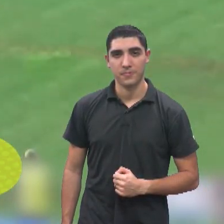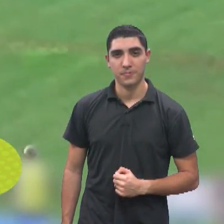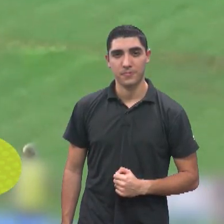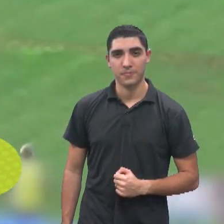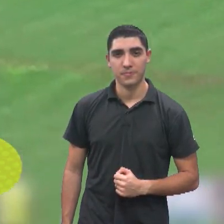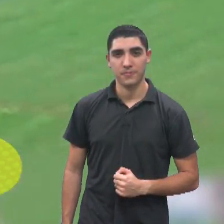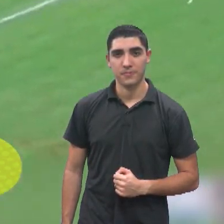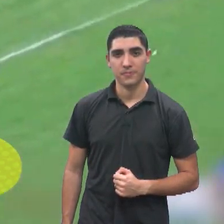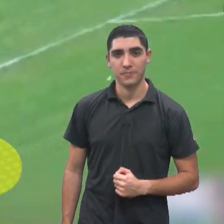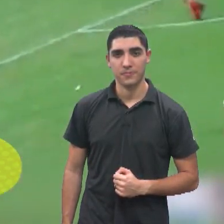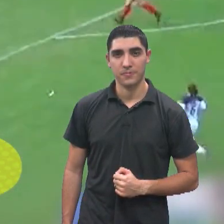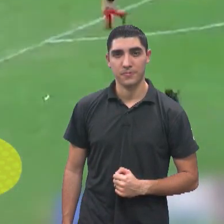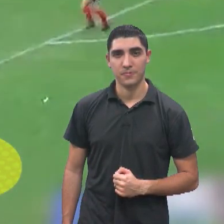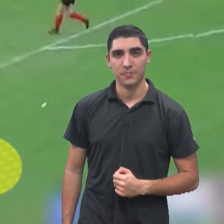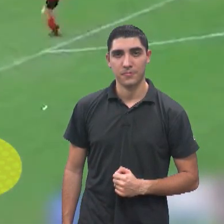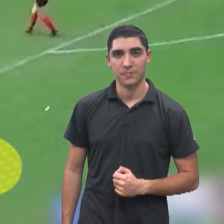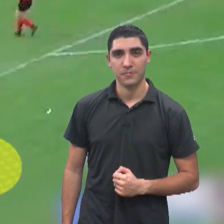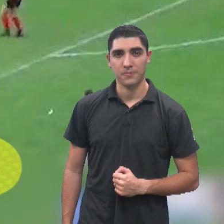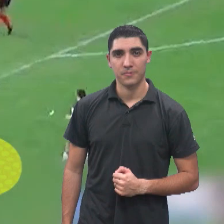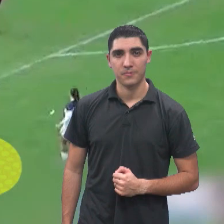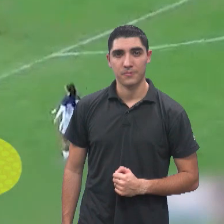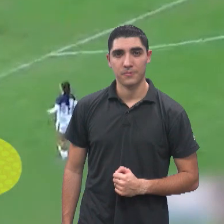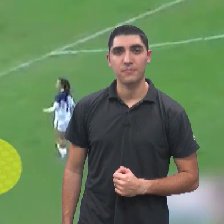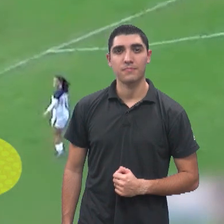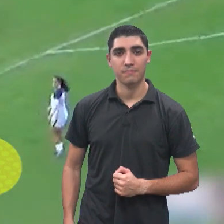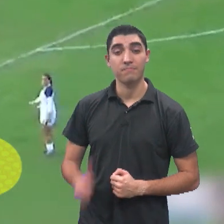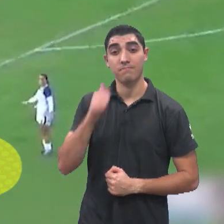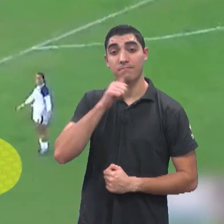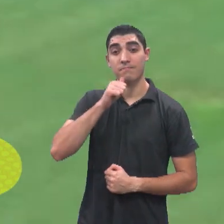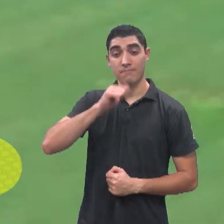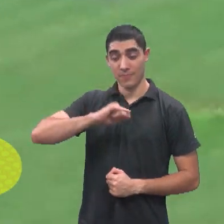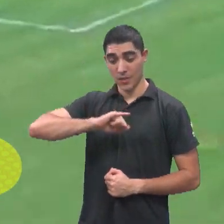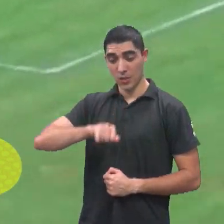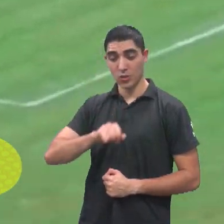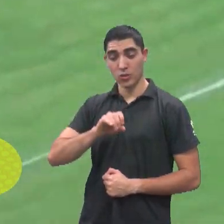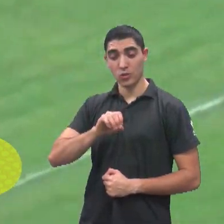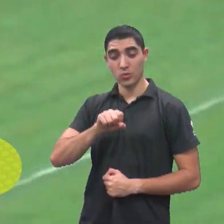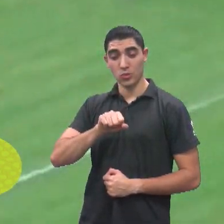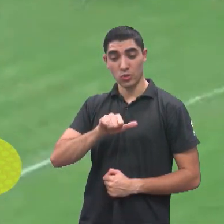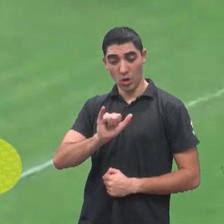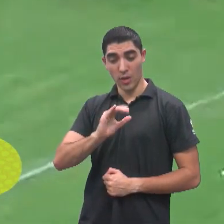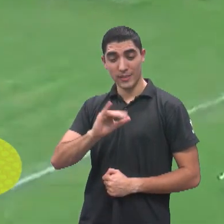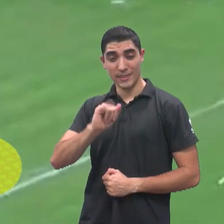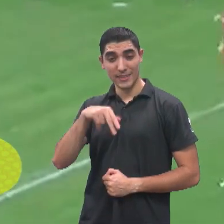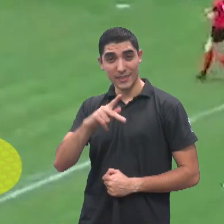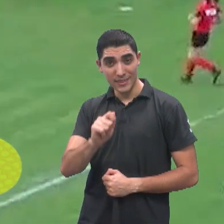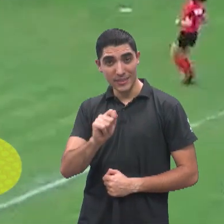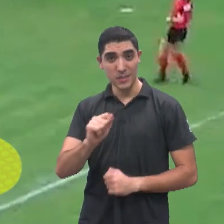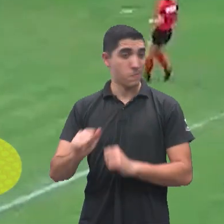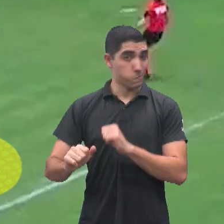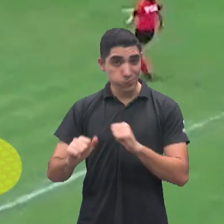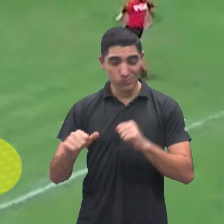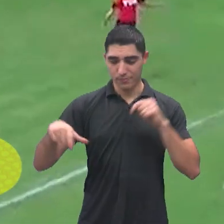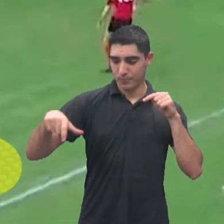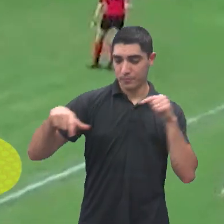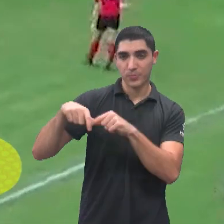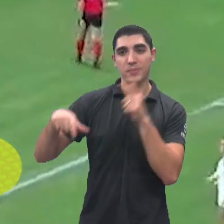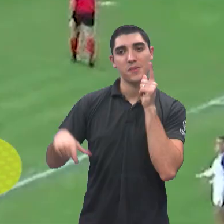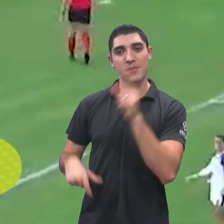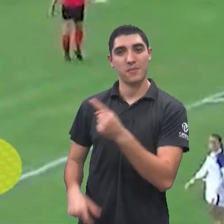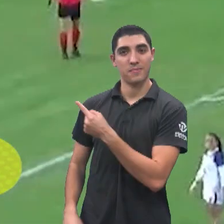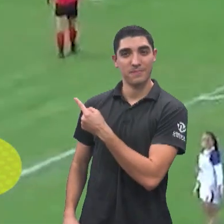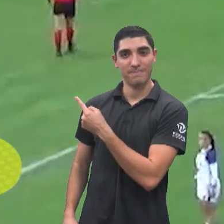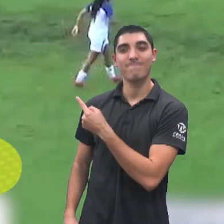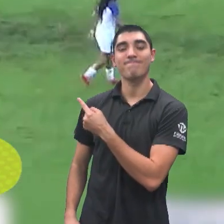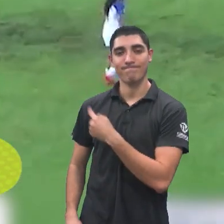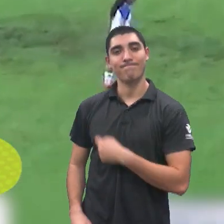no segundo pau, para a pequenina Joicinha tocar de cabeça e ampliar o marcador. Joicinha foi para a rede,